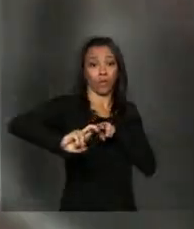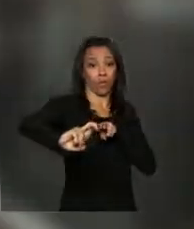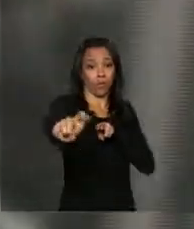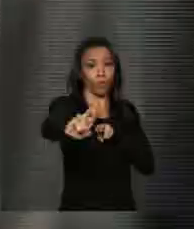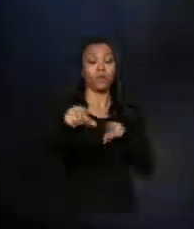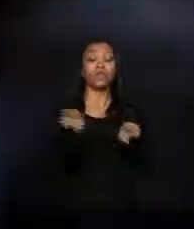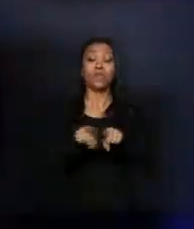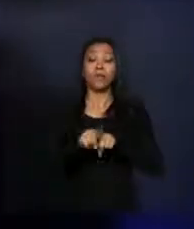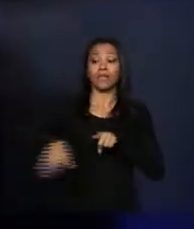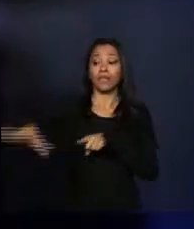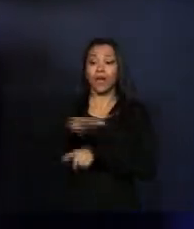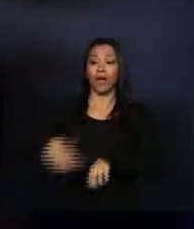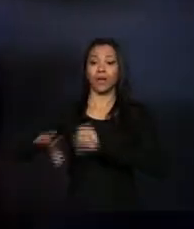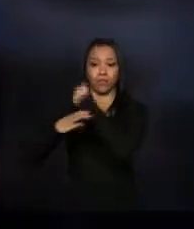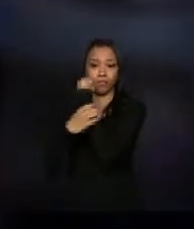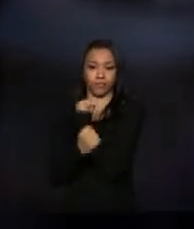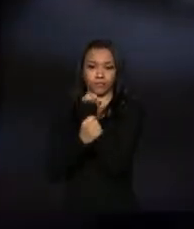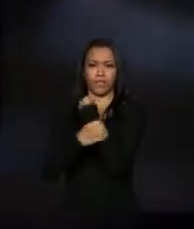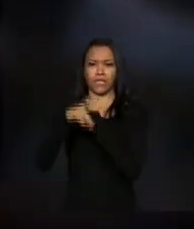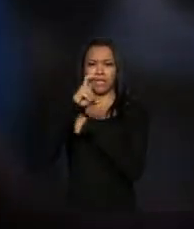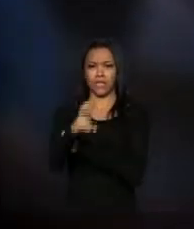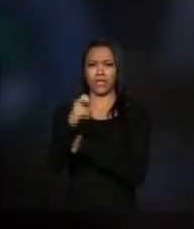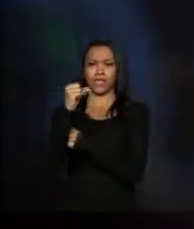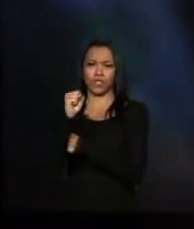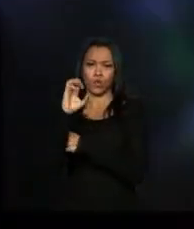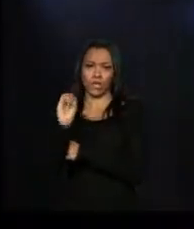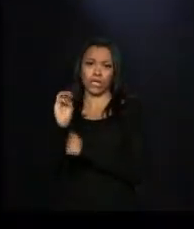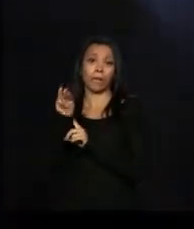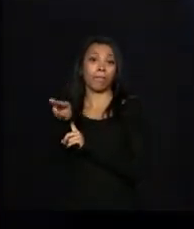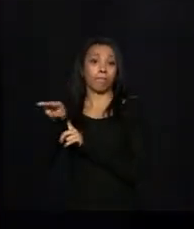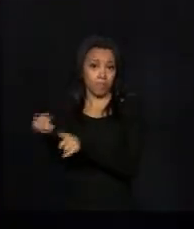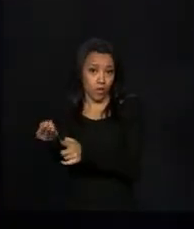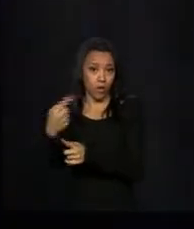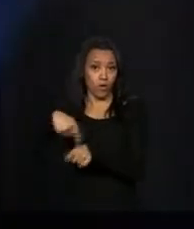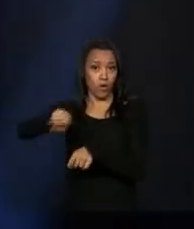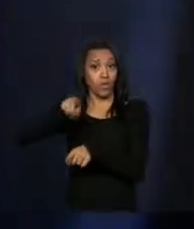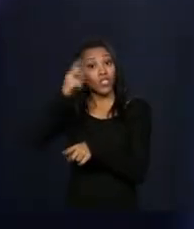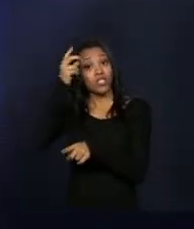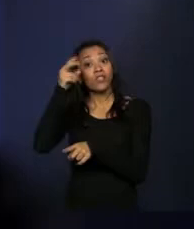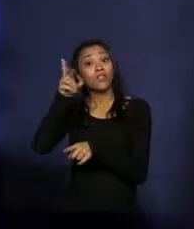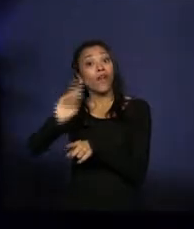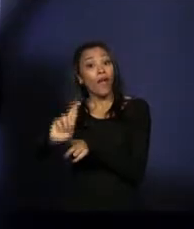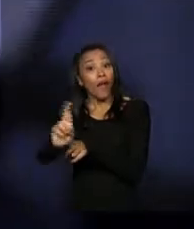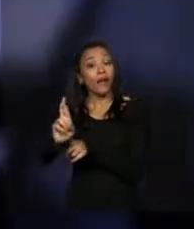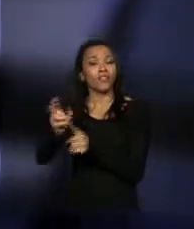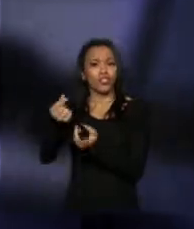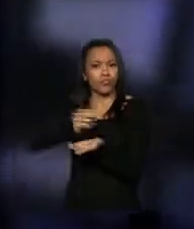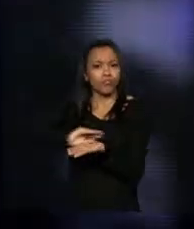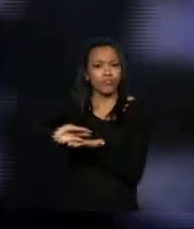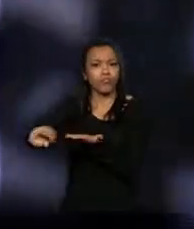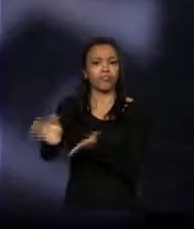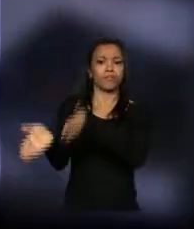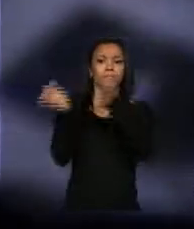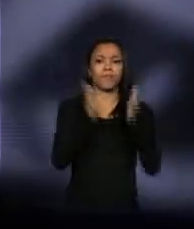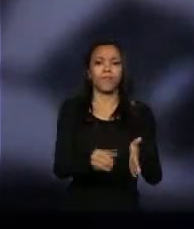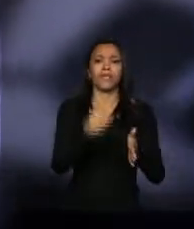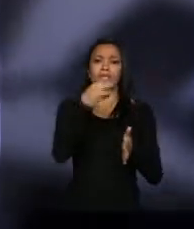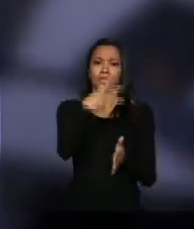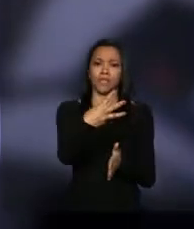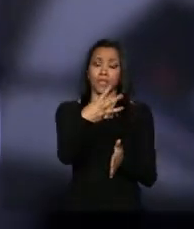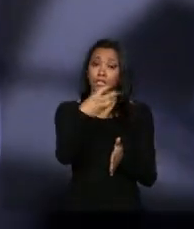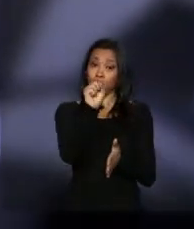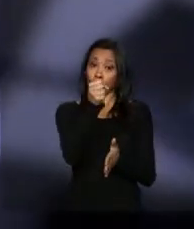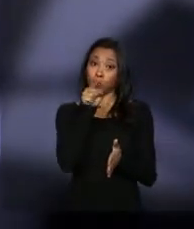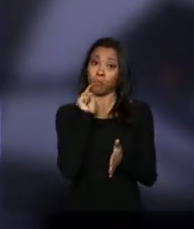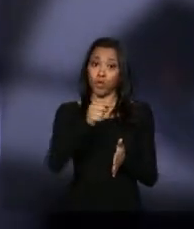de defesa, estão previstos 580 milhões de reais em investimentos. 38 mil militares